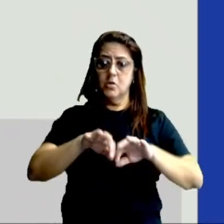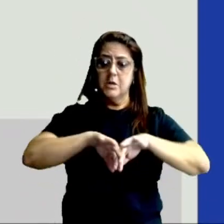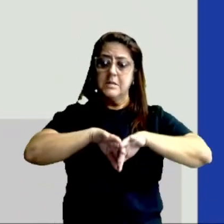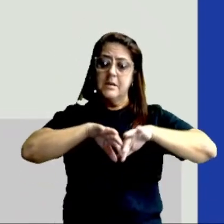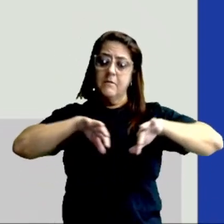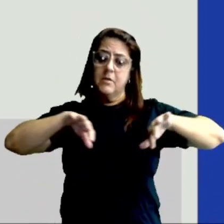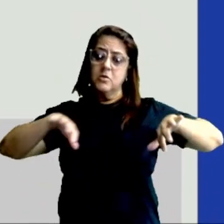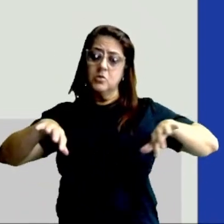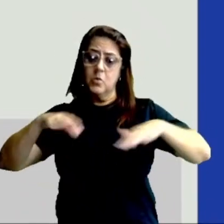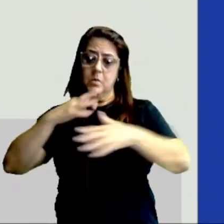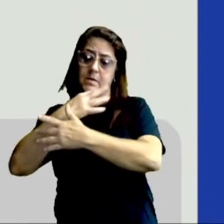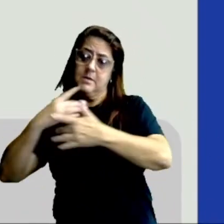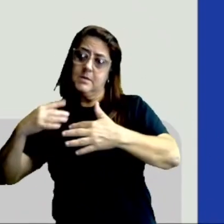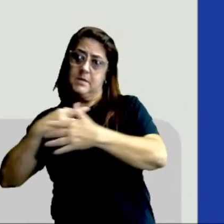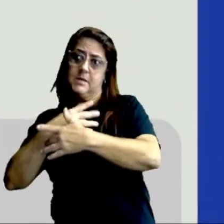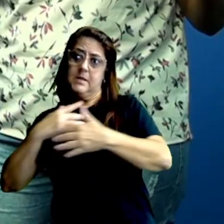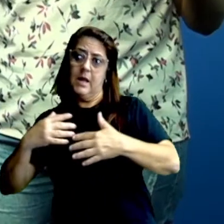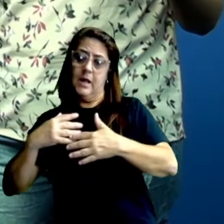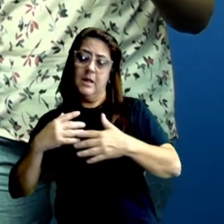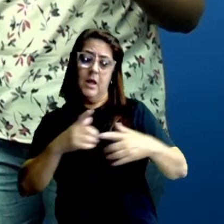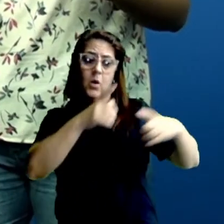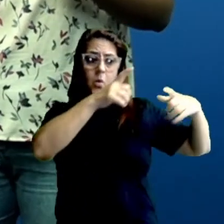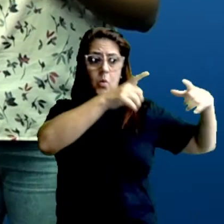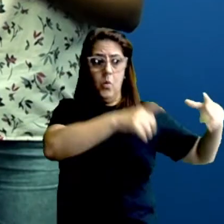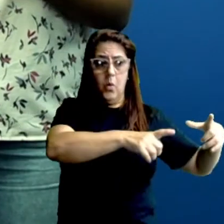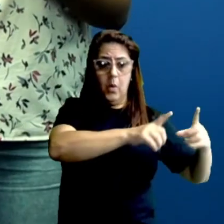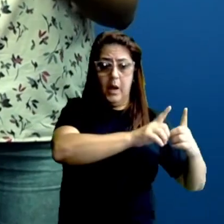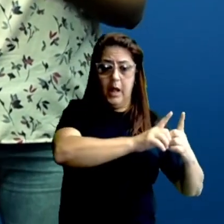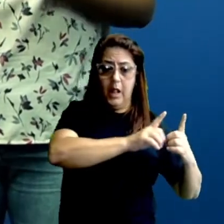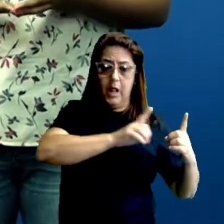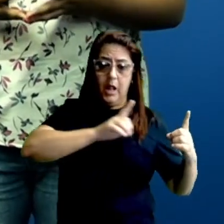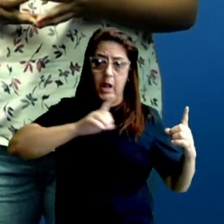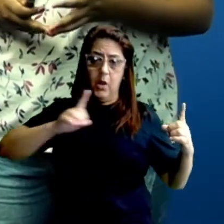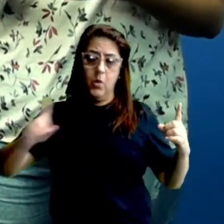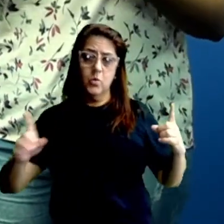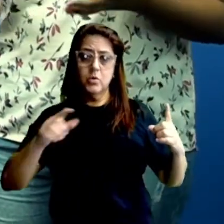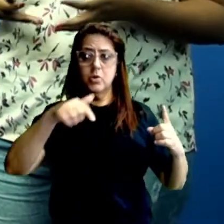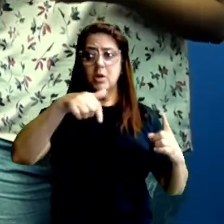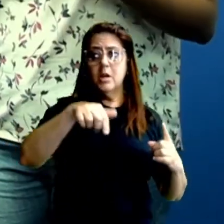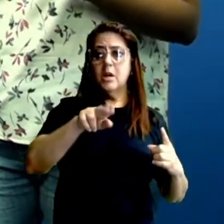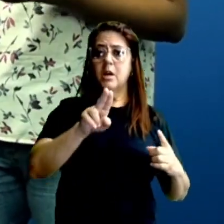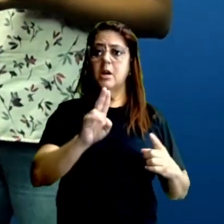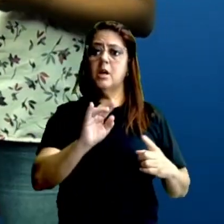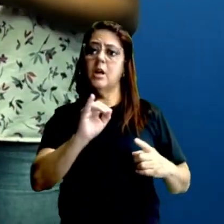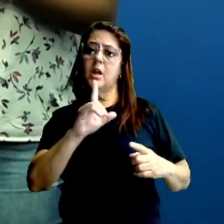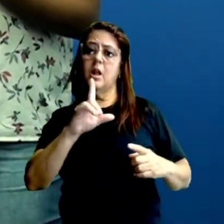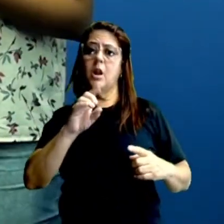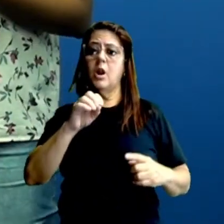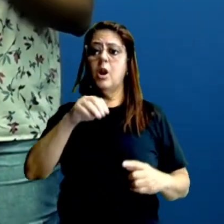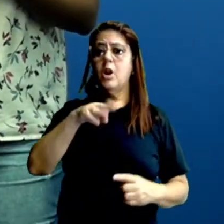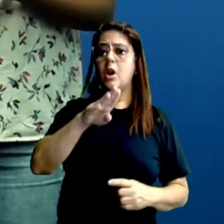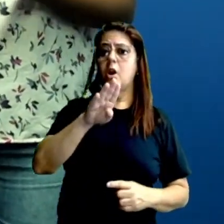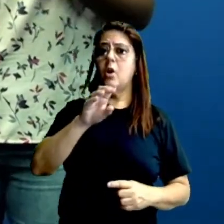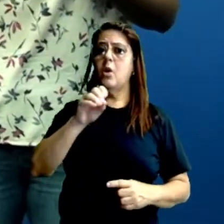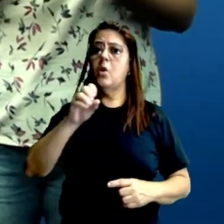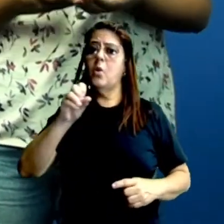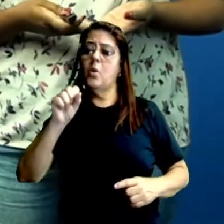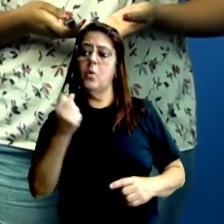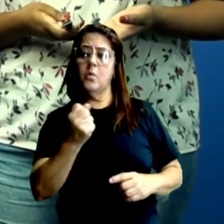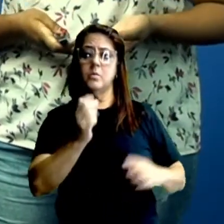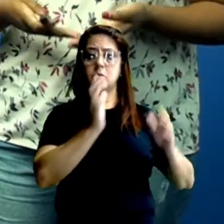urbanos que lugares que lugares eram esses eram os quilombos ou o que hoje chamamos de